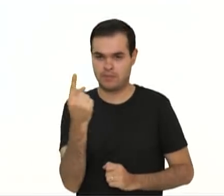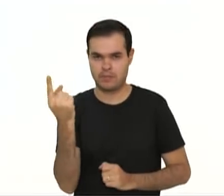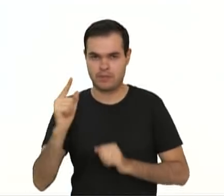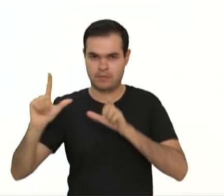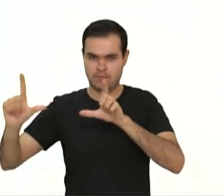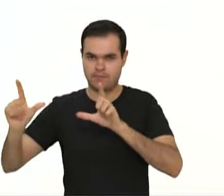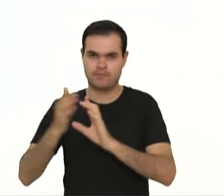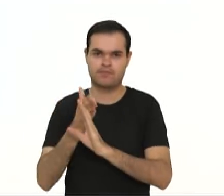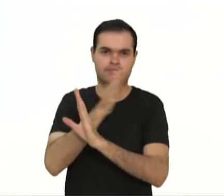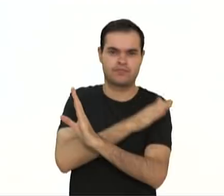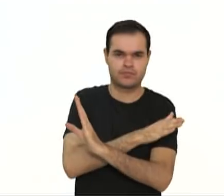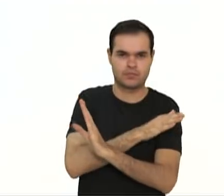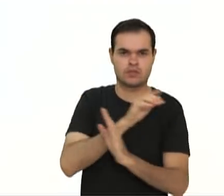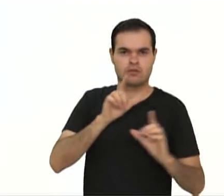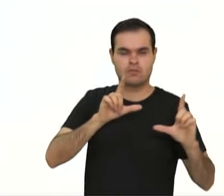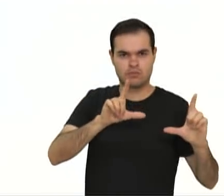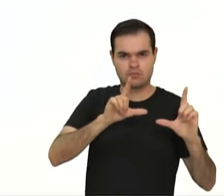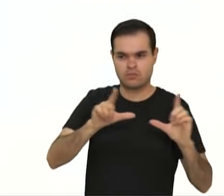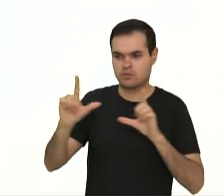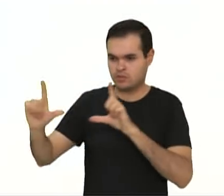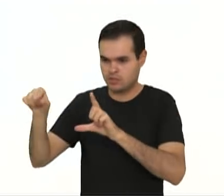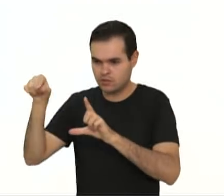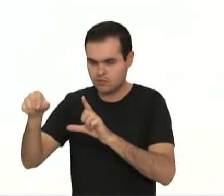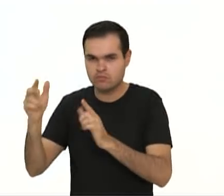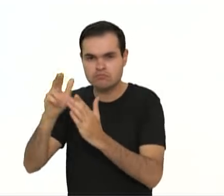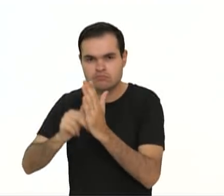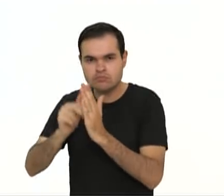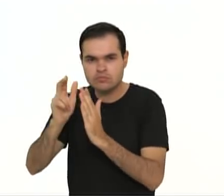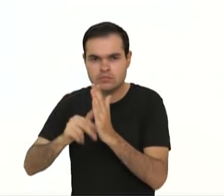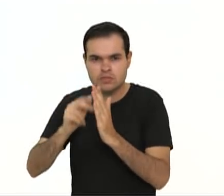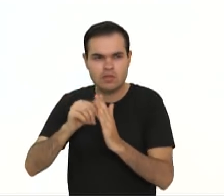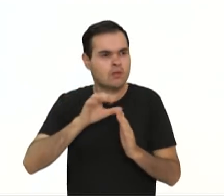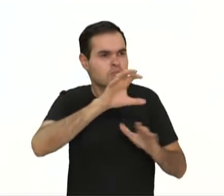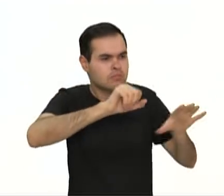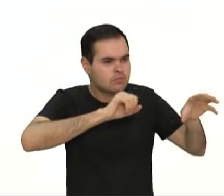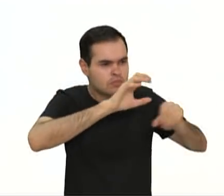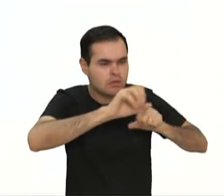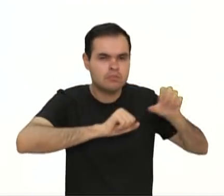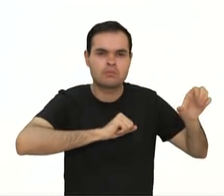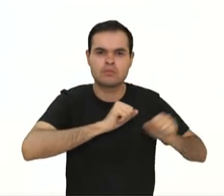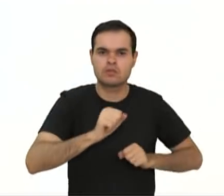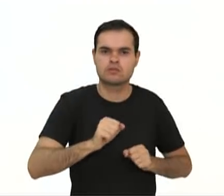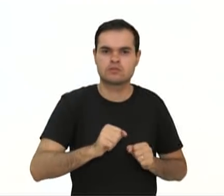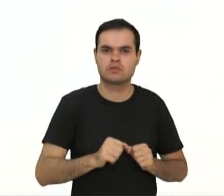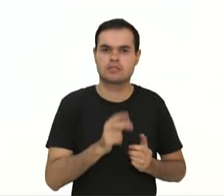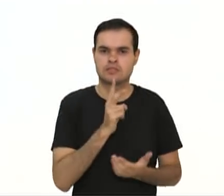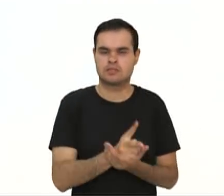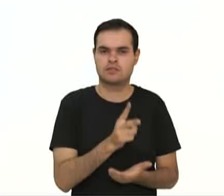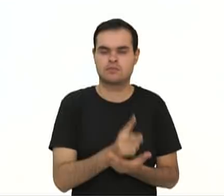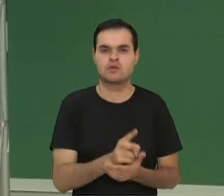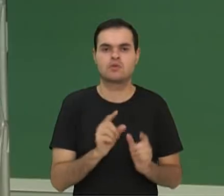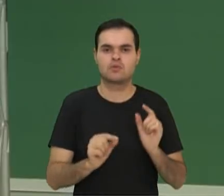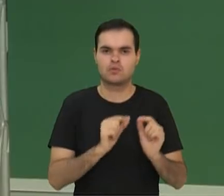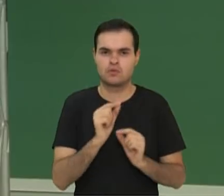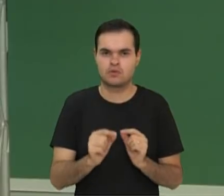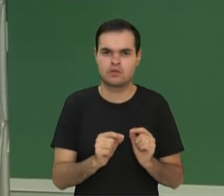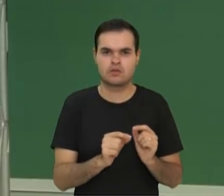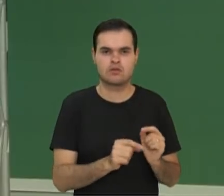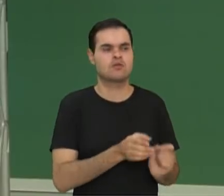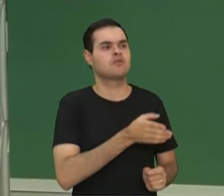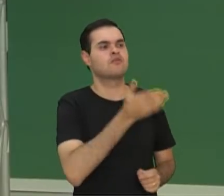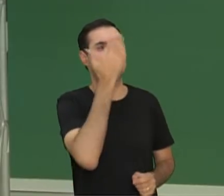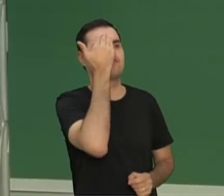o Kim Dong. O Kim Dong, ele tem por hábito fazer isso. Ele remete sempre telas